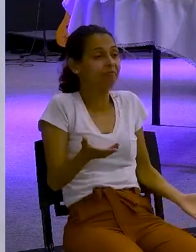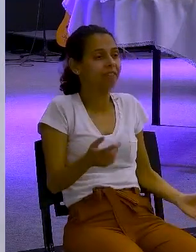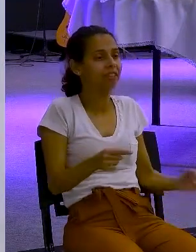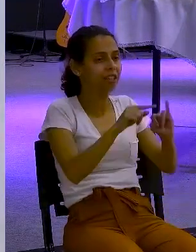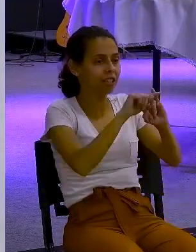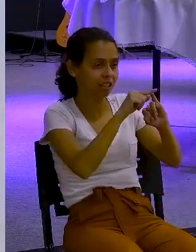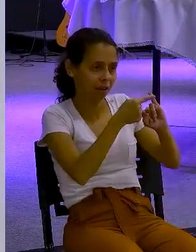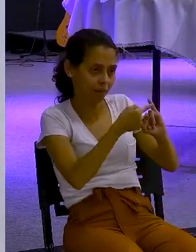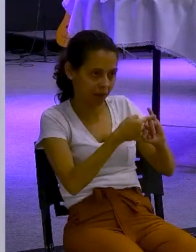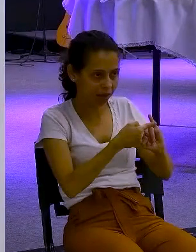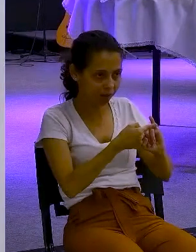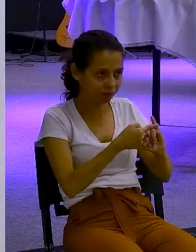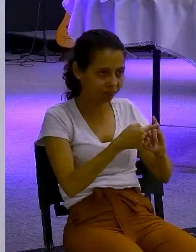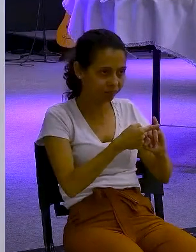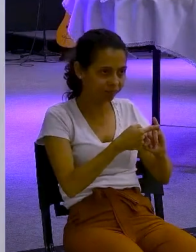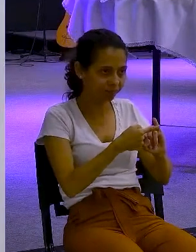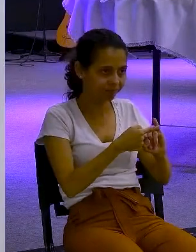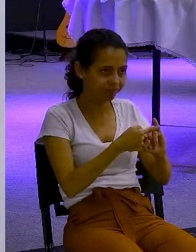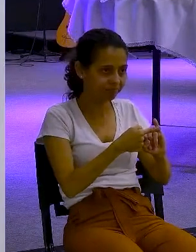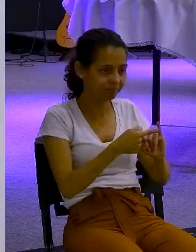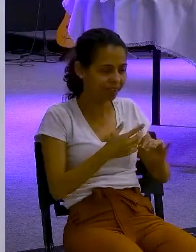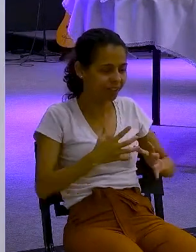Isabel sentiu isso.